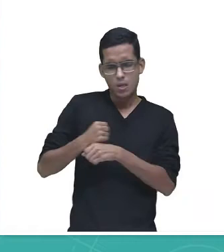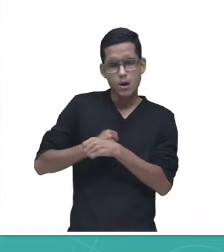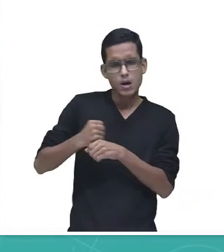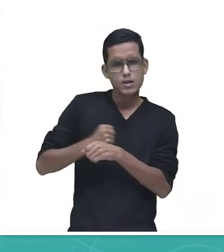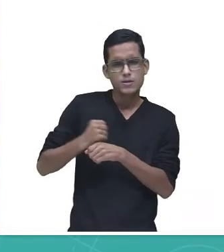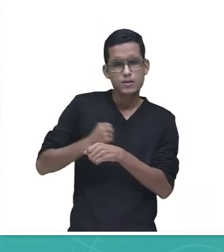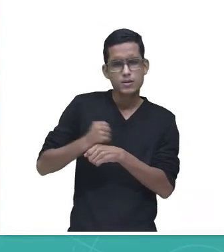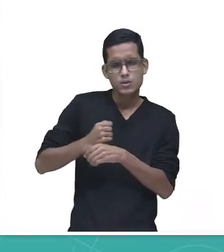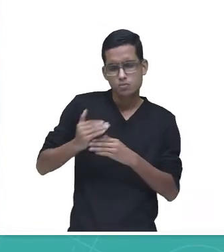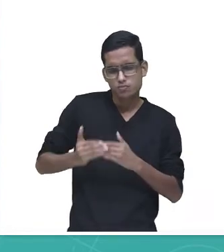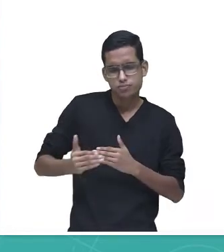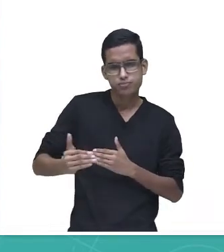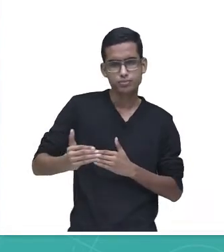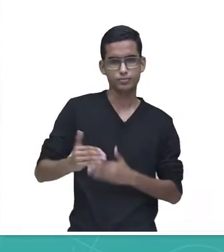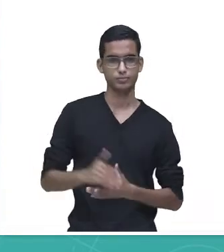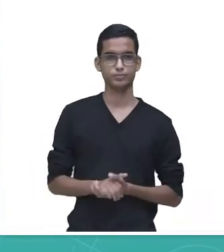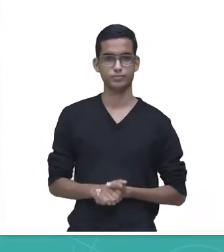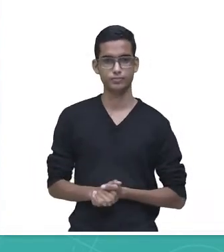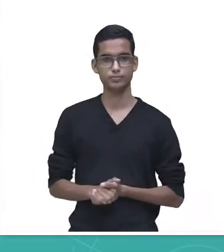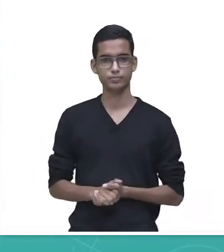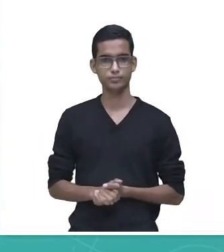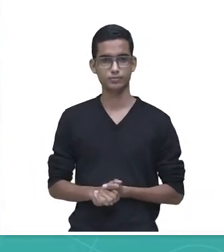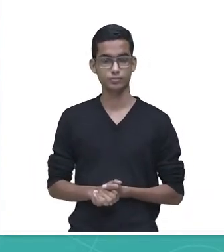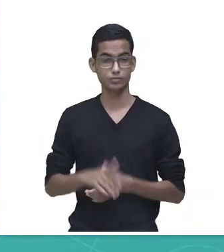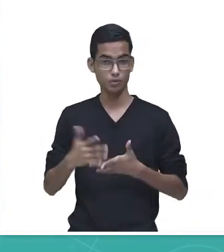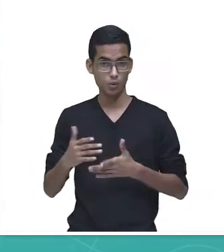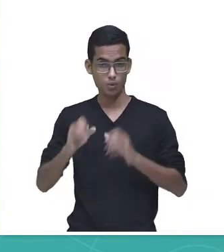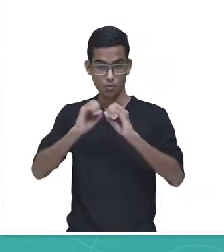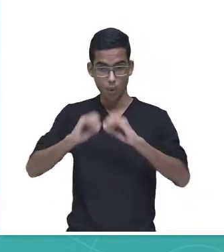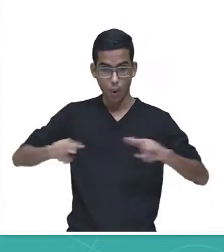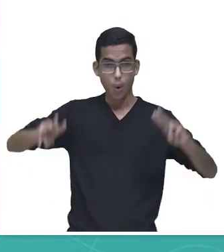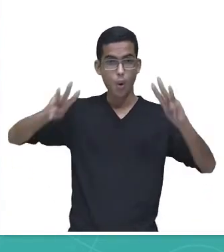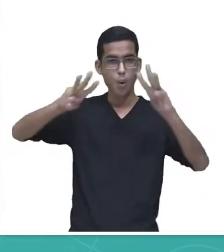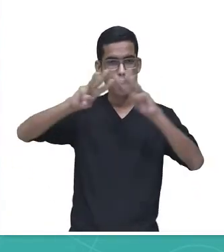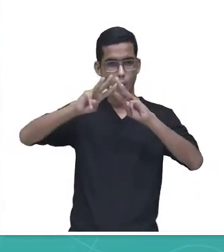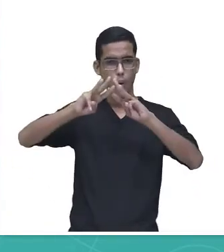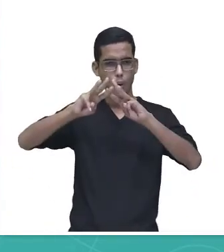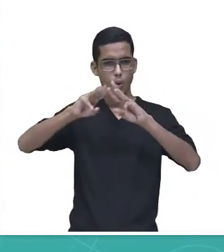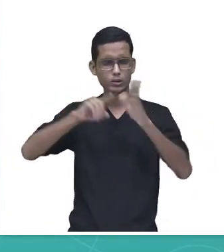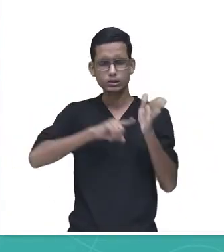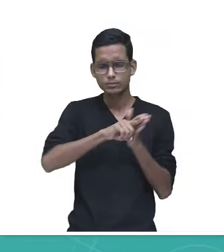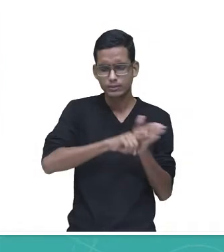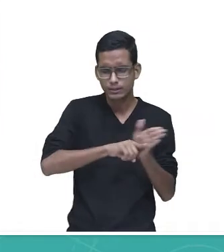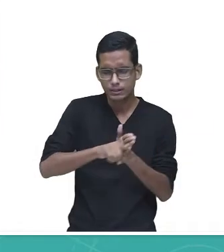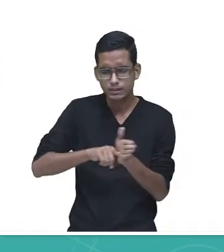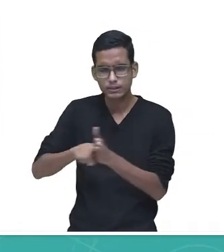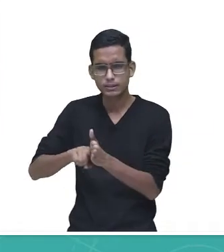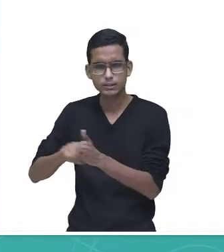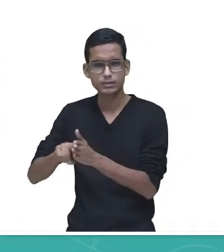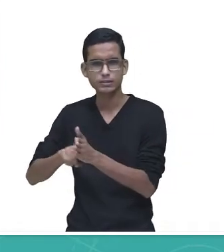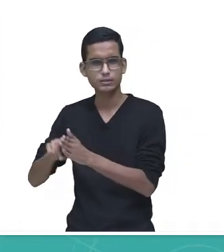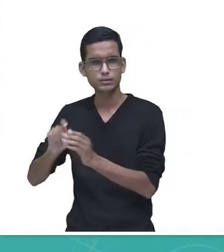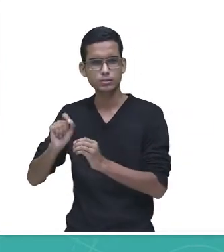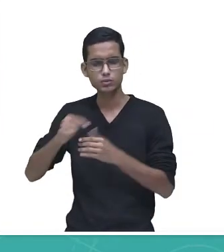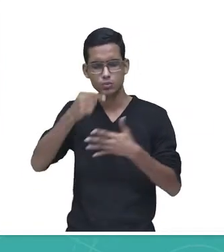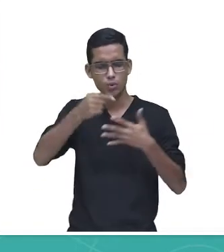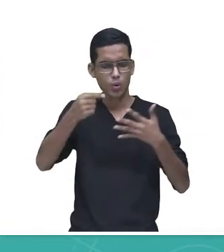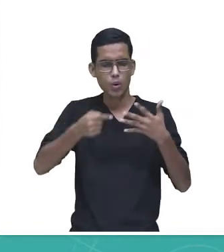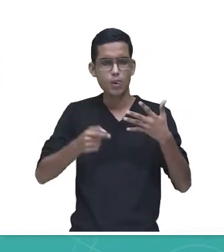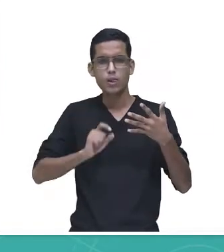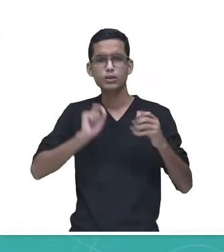Nações Unidas, da ONU, do Banco Mundial e da Unesco, nós estamos falando de instrumentos que servem